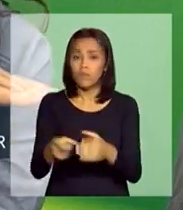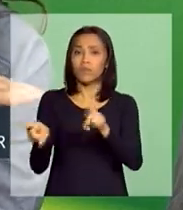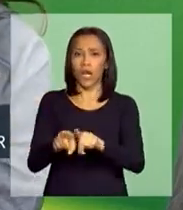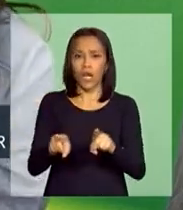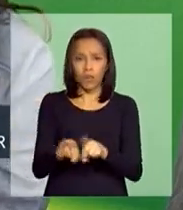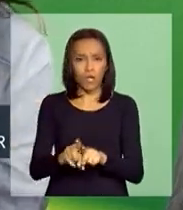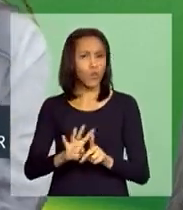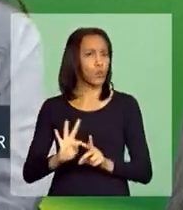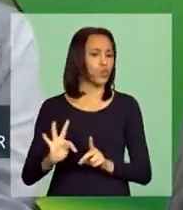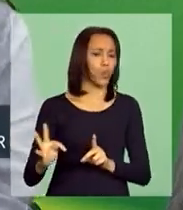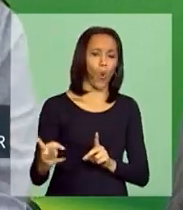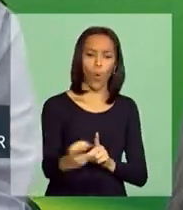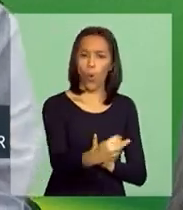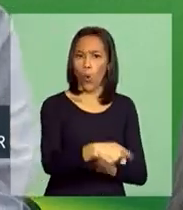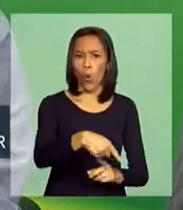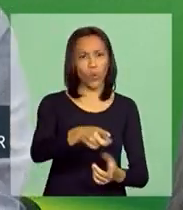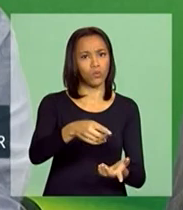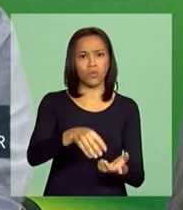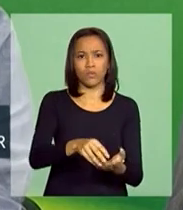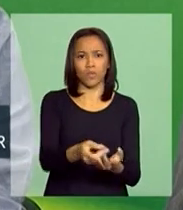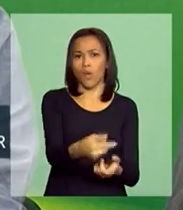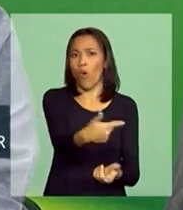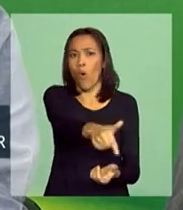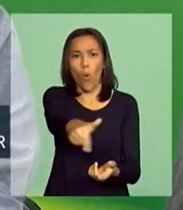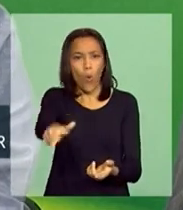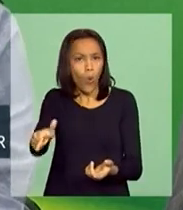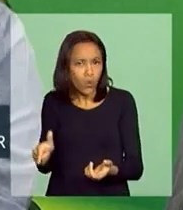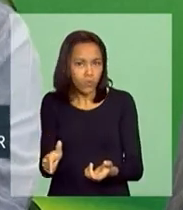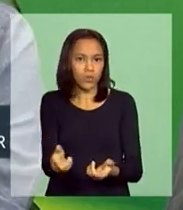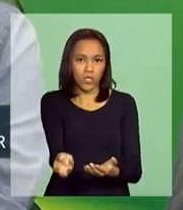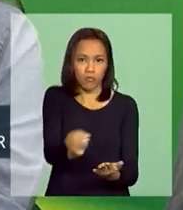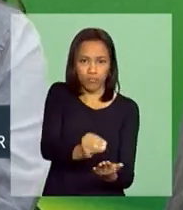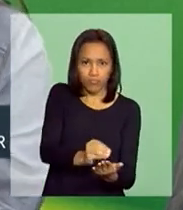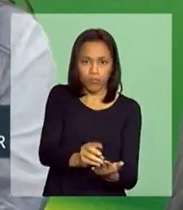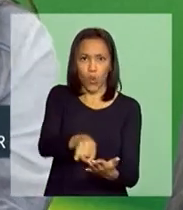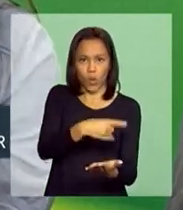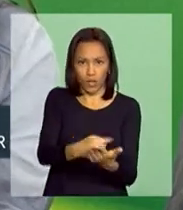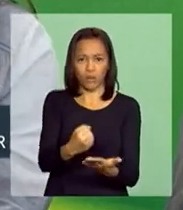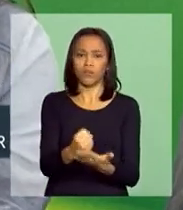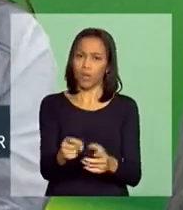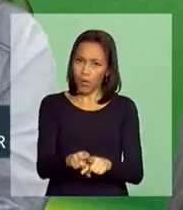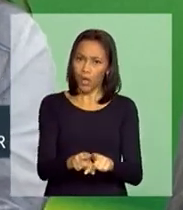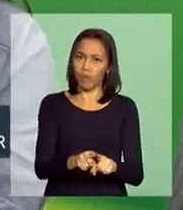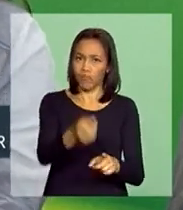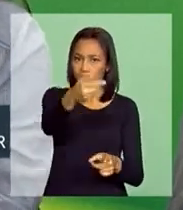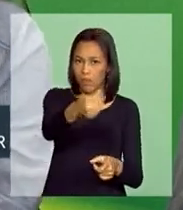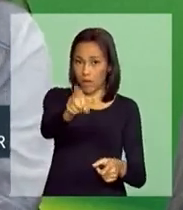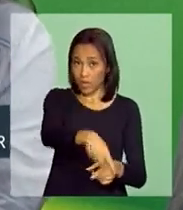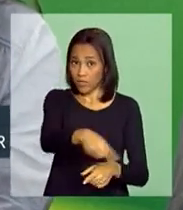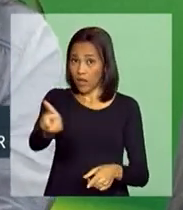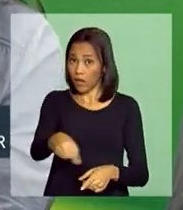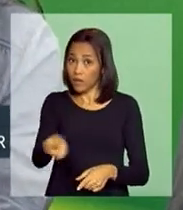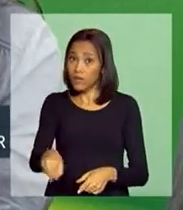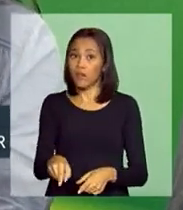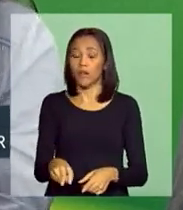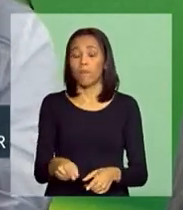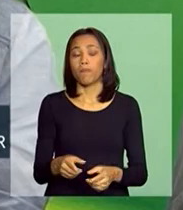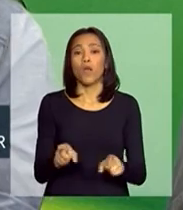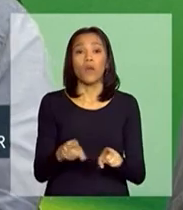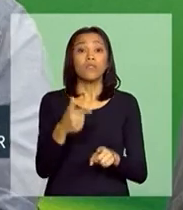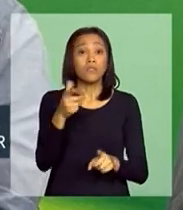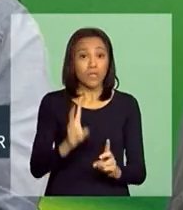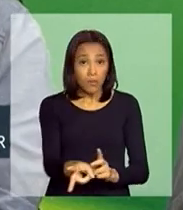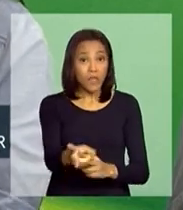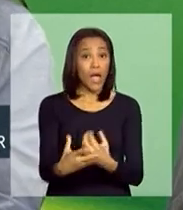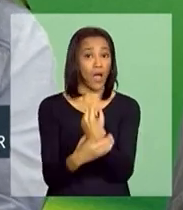cancela-se todos os contratos acessórios terceira medida que assegura